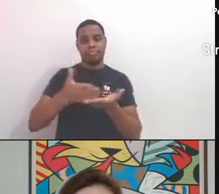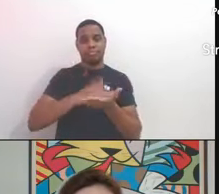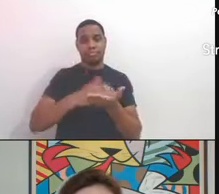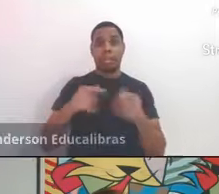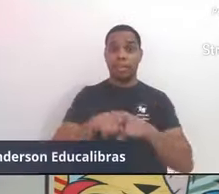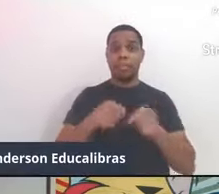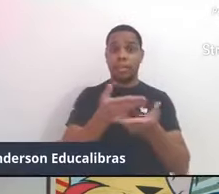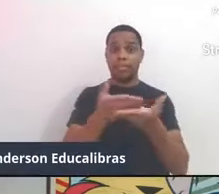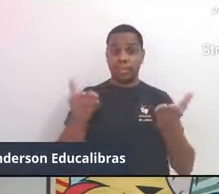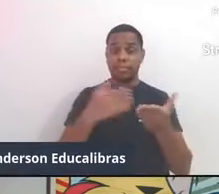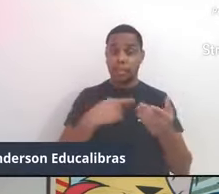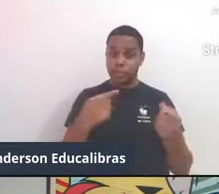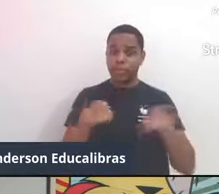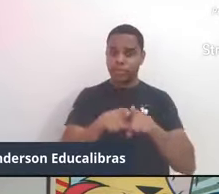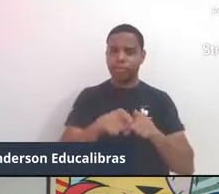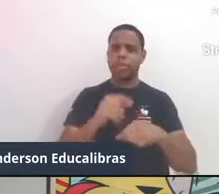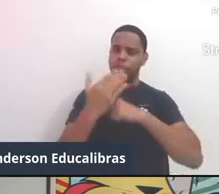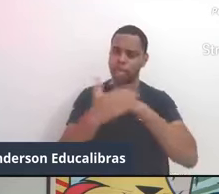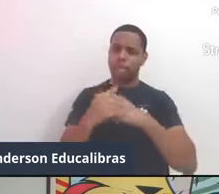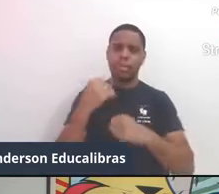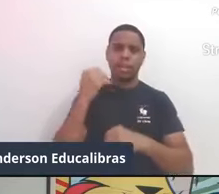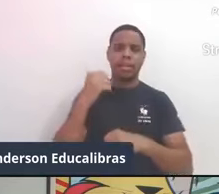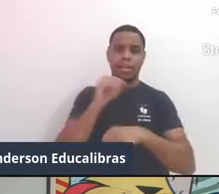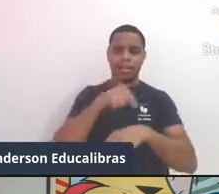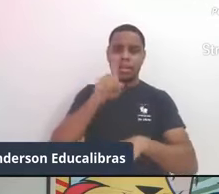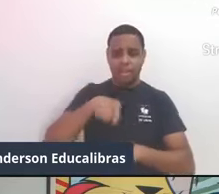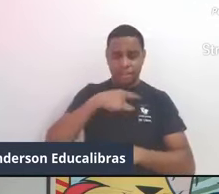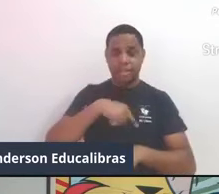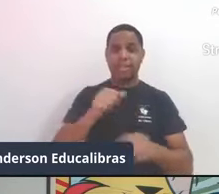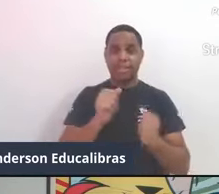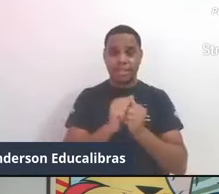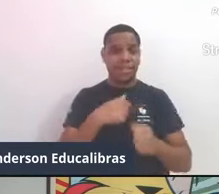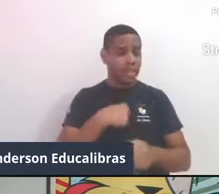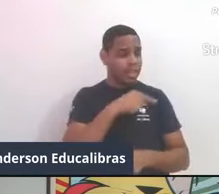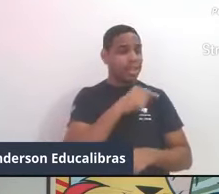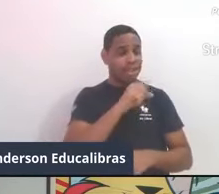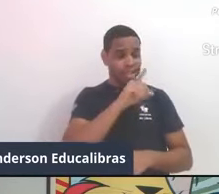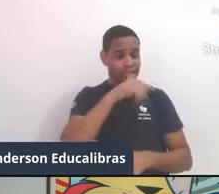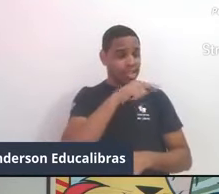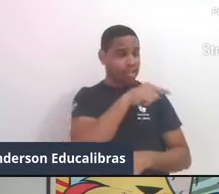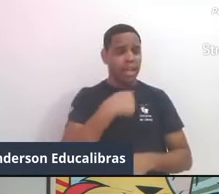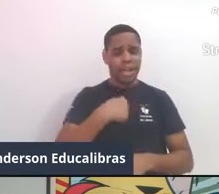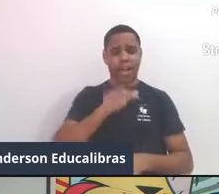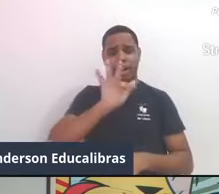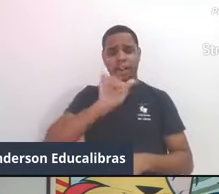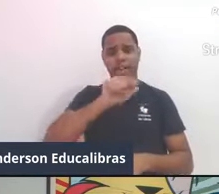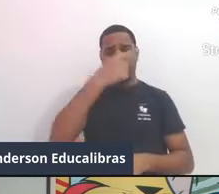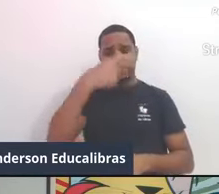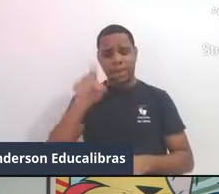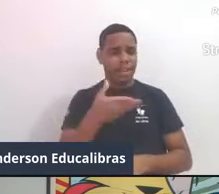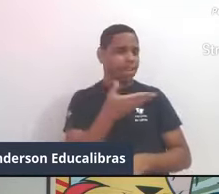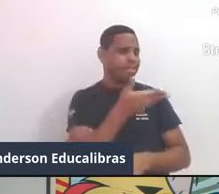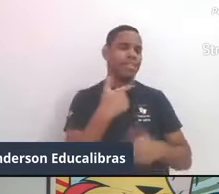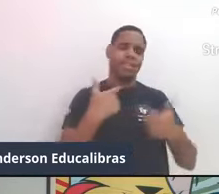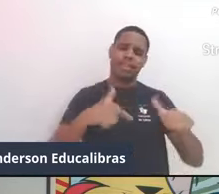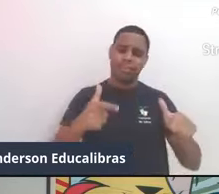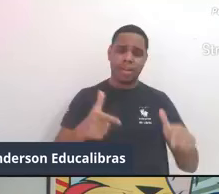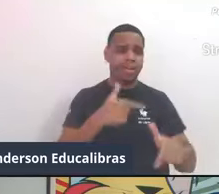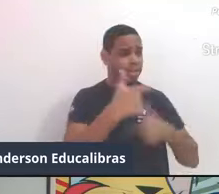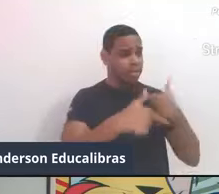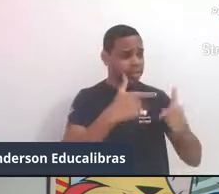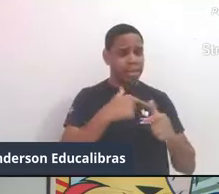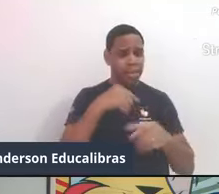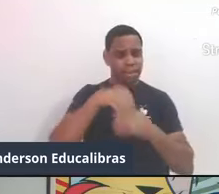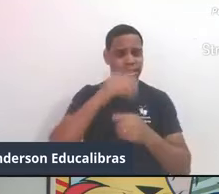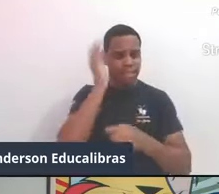podem contar com o Itaú, que a gente vai estar junto, e dizer que, Danilo, sou uma fã do seu trabalho. Acho que o que você faz é sensacional no